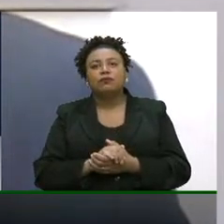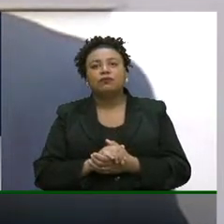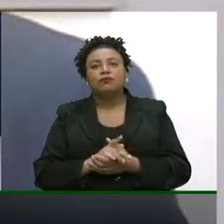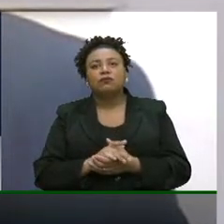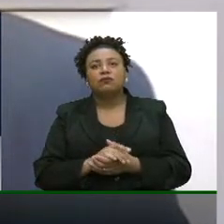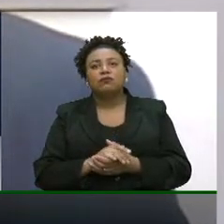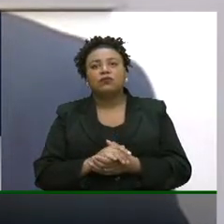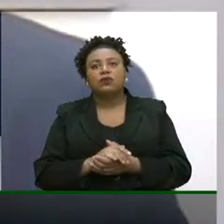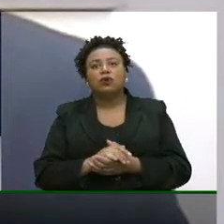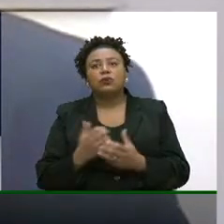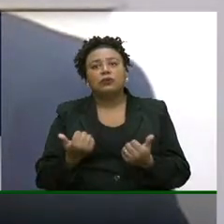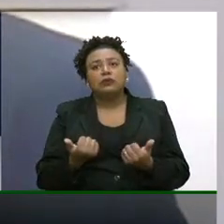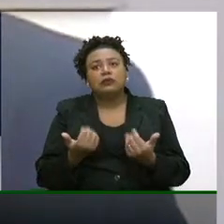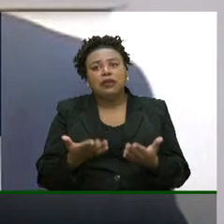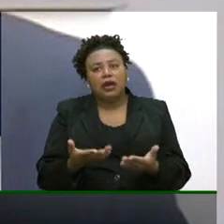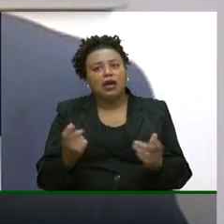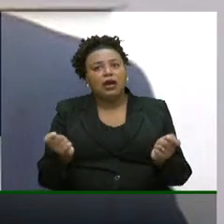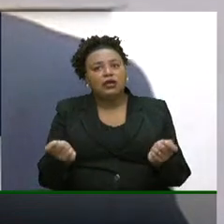devolve as condições